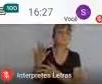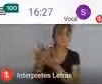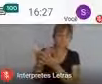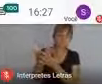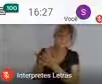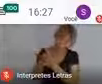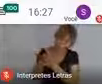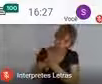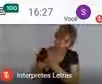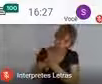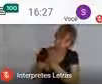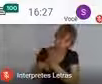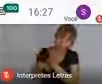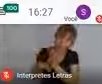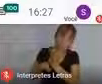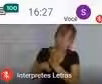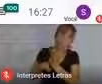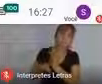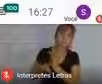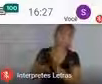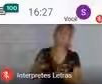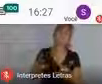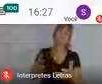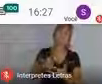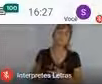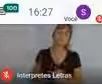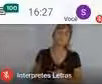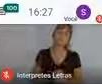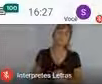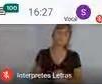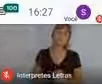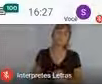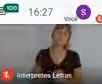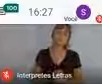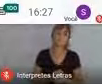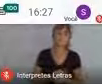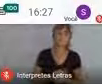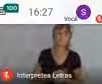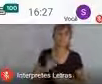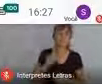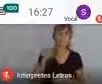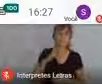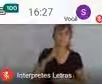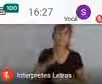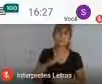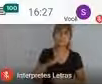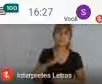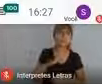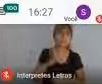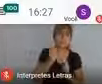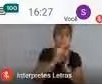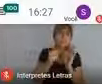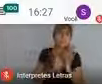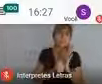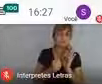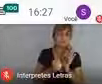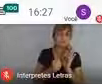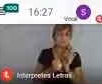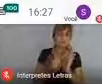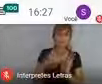antiga e surgiu lá na Europa. Lá, por meados do início do século